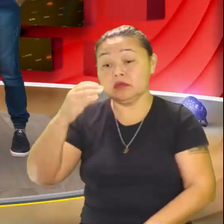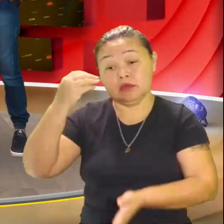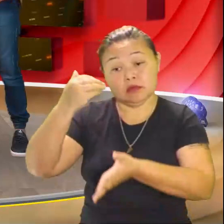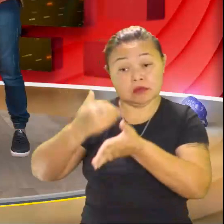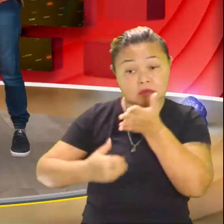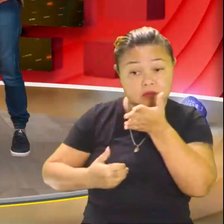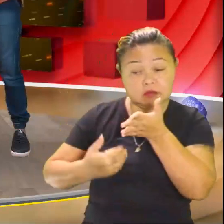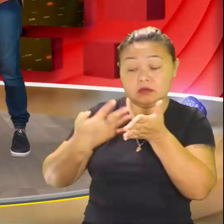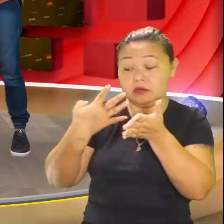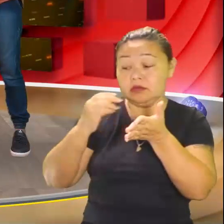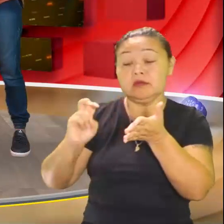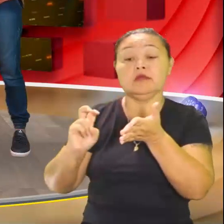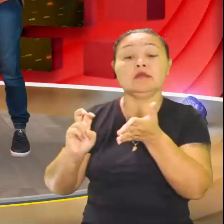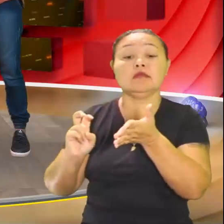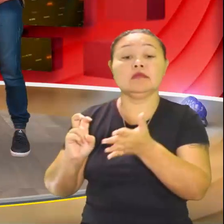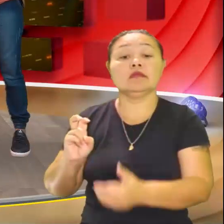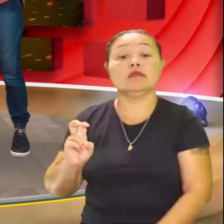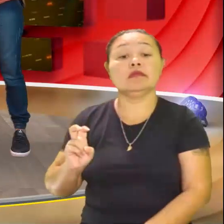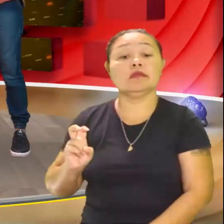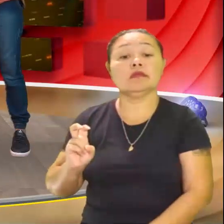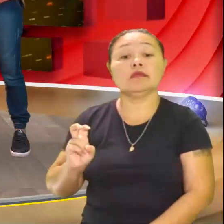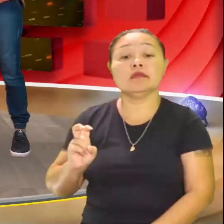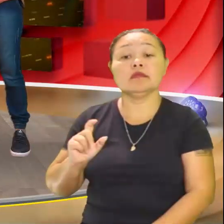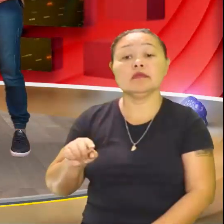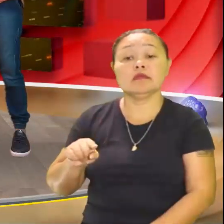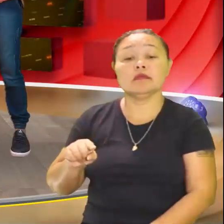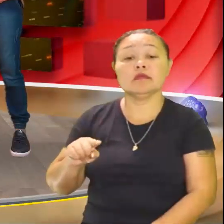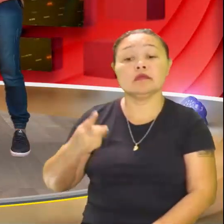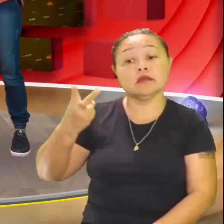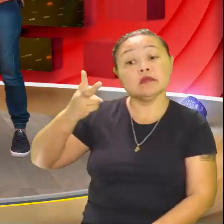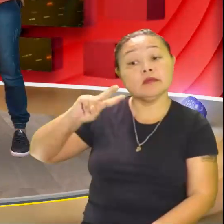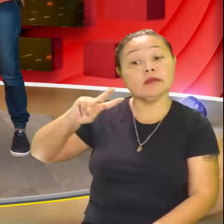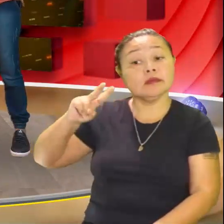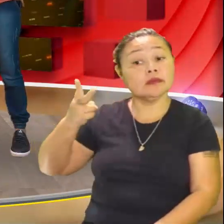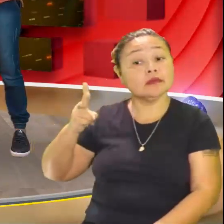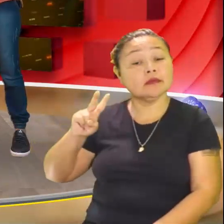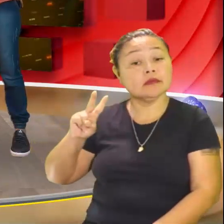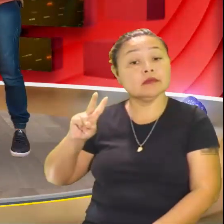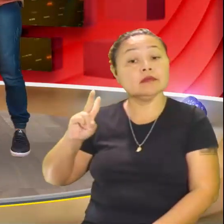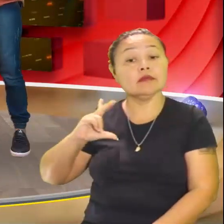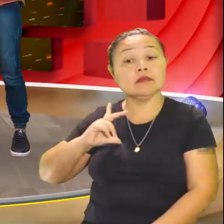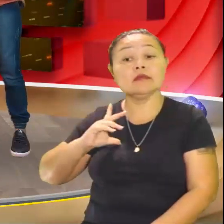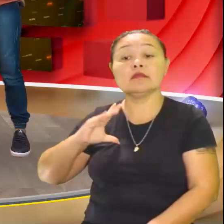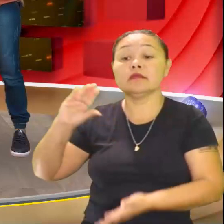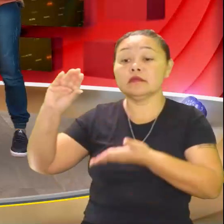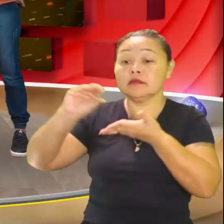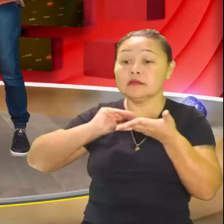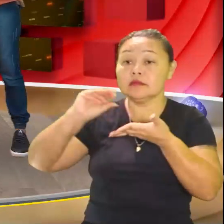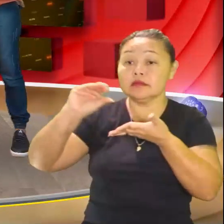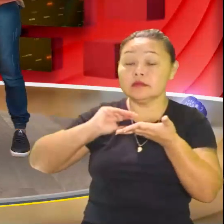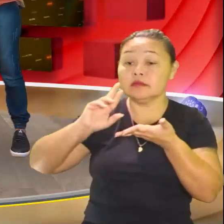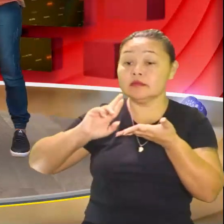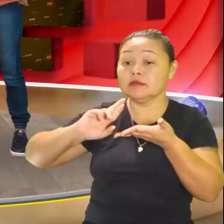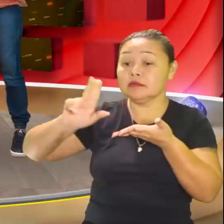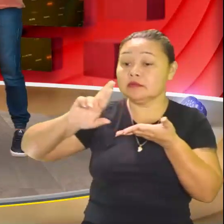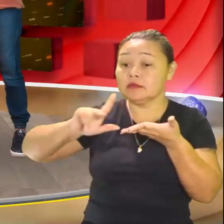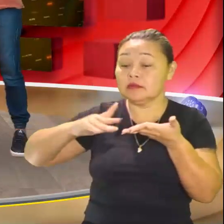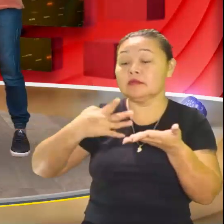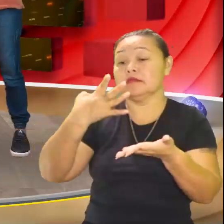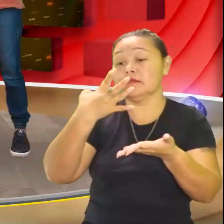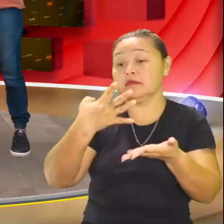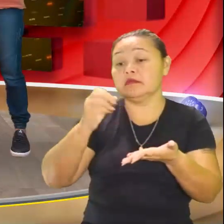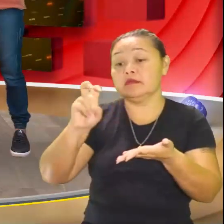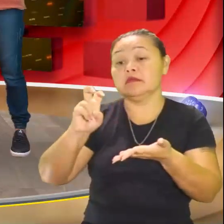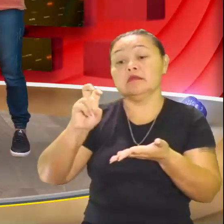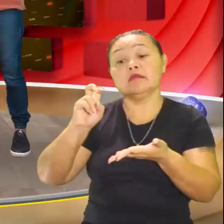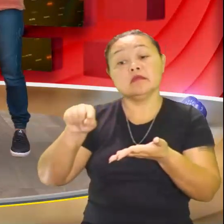vai retirar, tira 45 mil. Em ambas as situações, o faturamento a diferença foi de